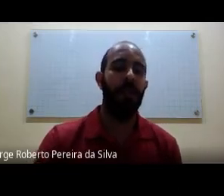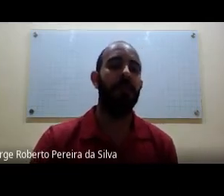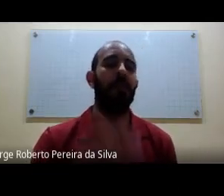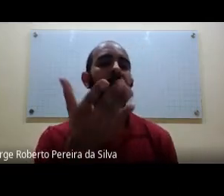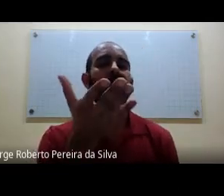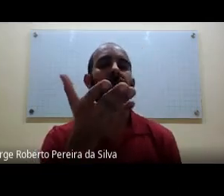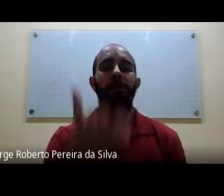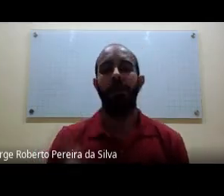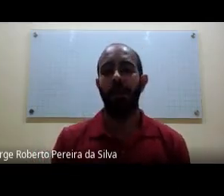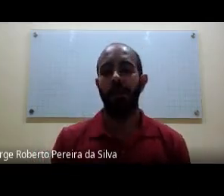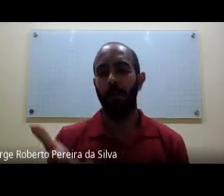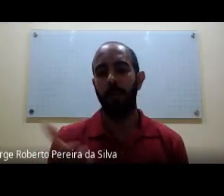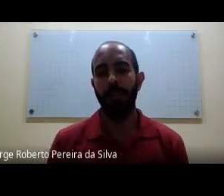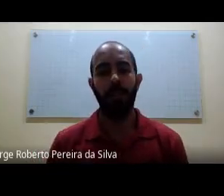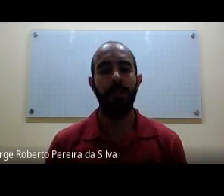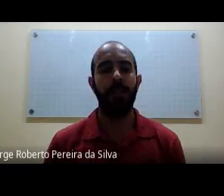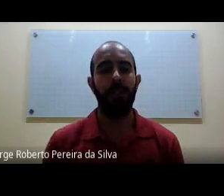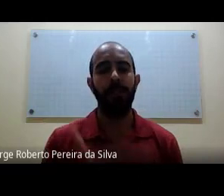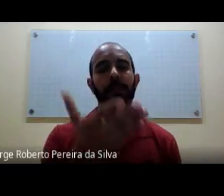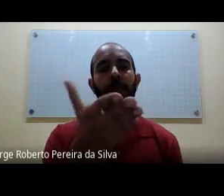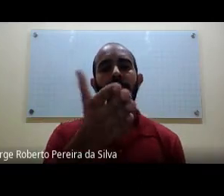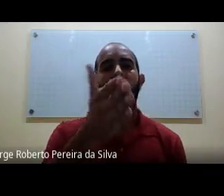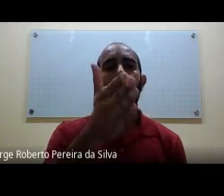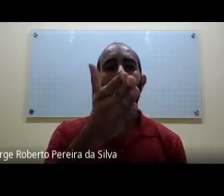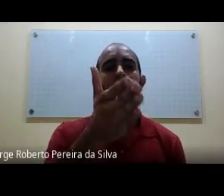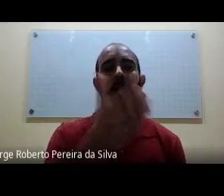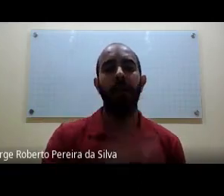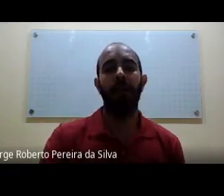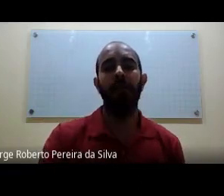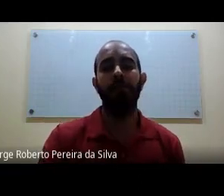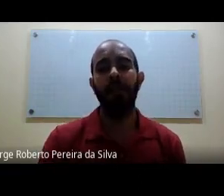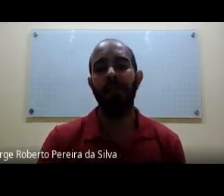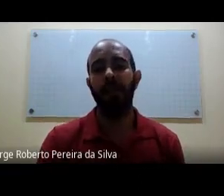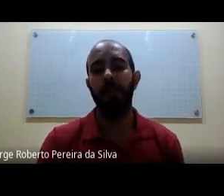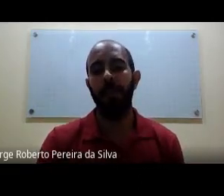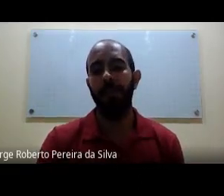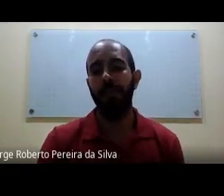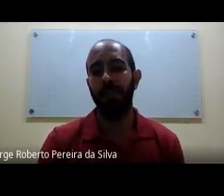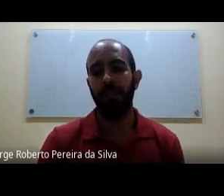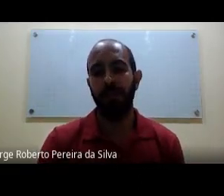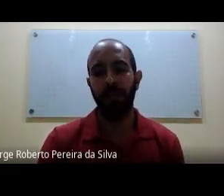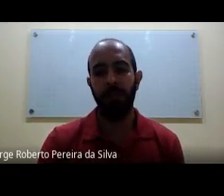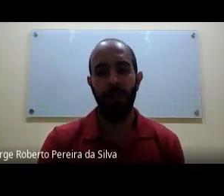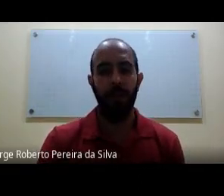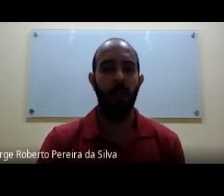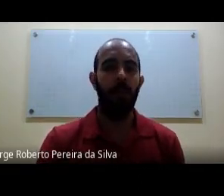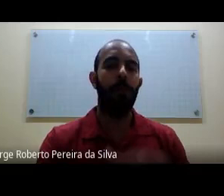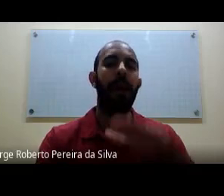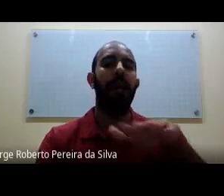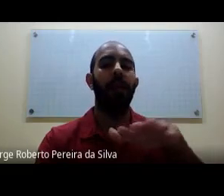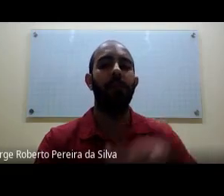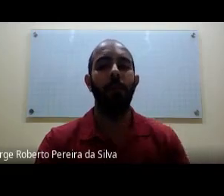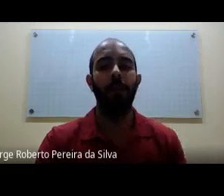espira, inicialmente, como a gente está observando na figura, ela está inclinada, ela não está exatamente na direção